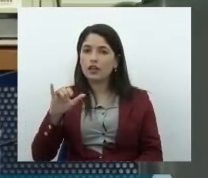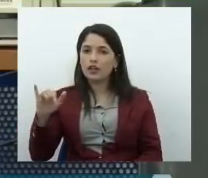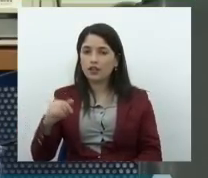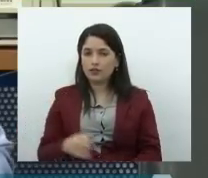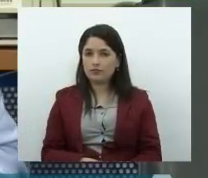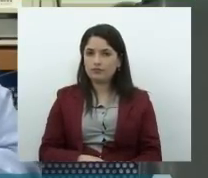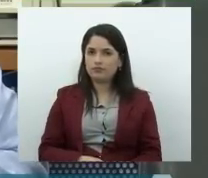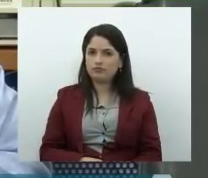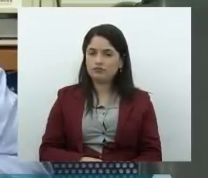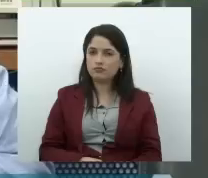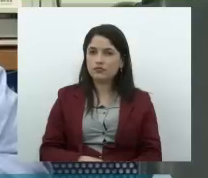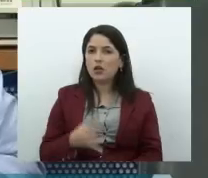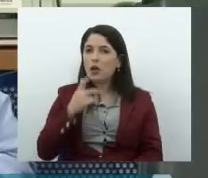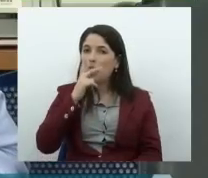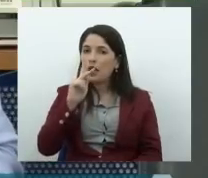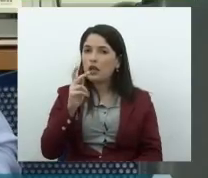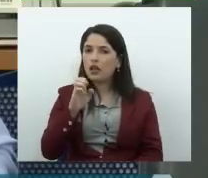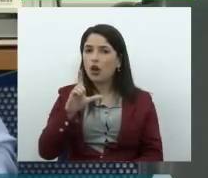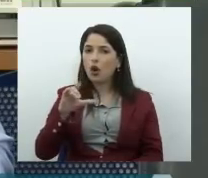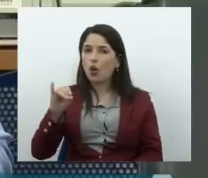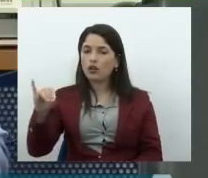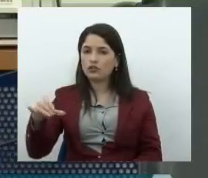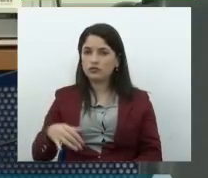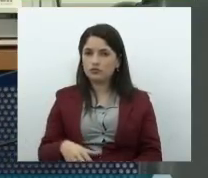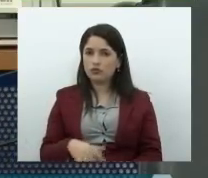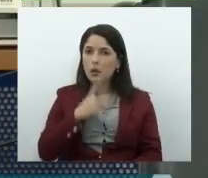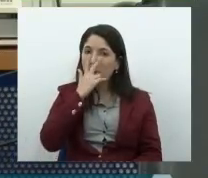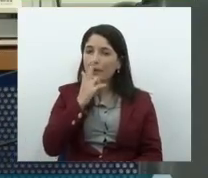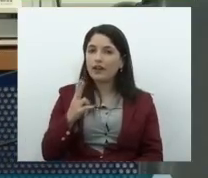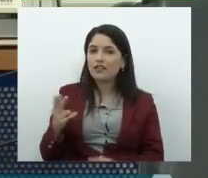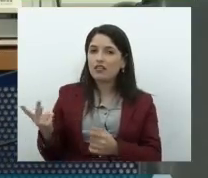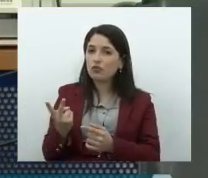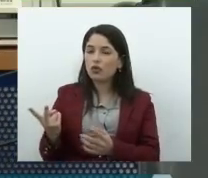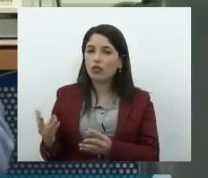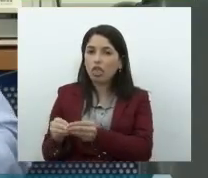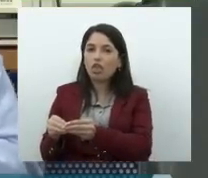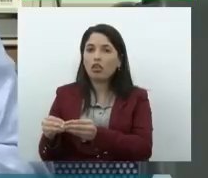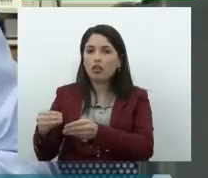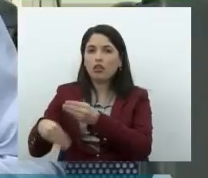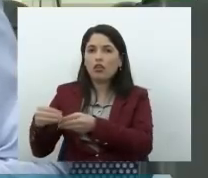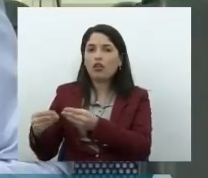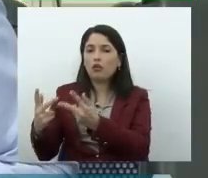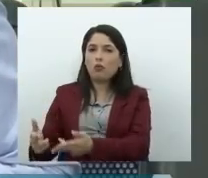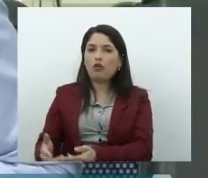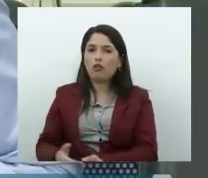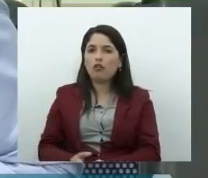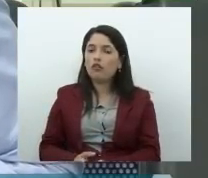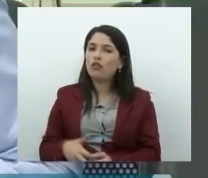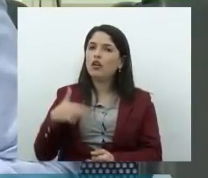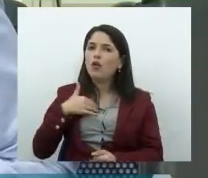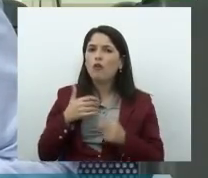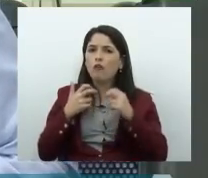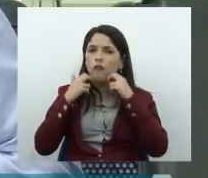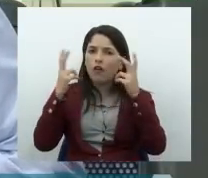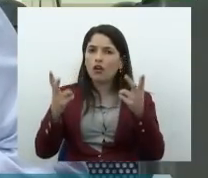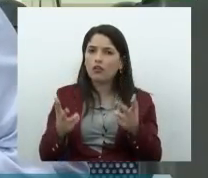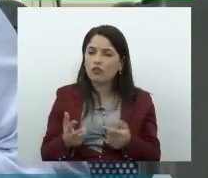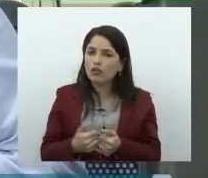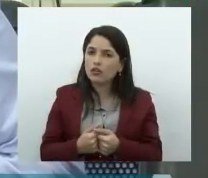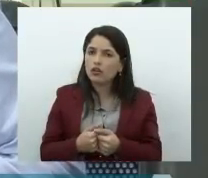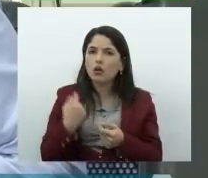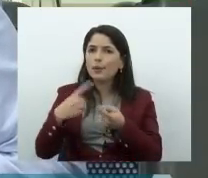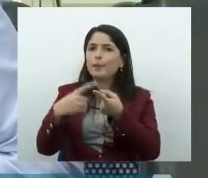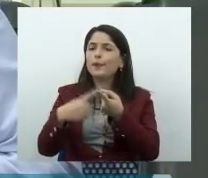saco. Eles querem manter o status quo que existe em Guarulhos. Eu me vergonho por estar disputando